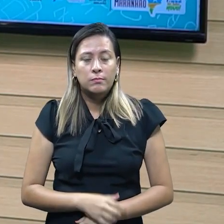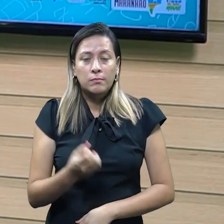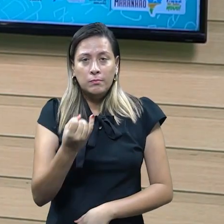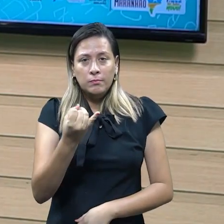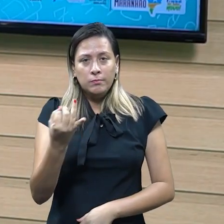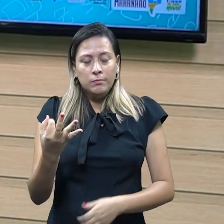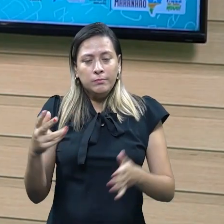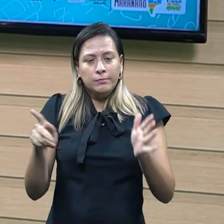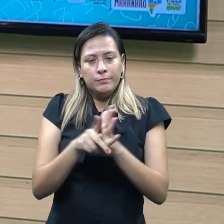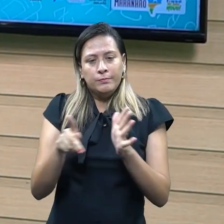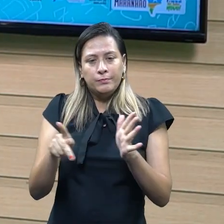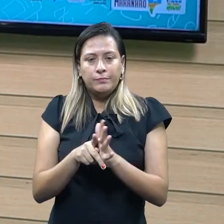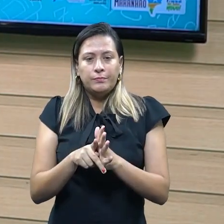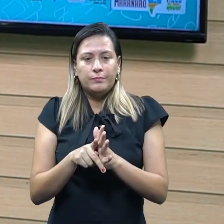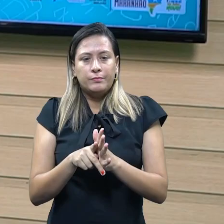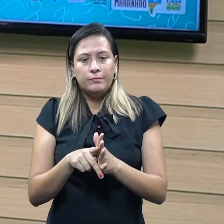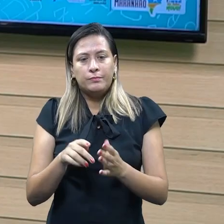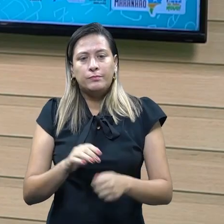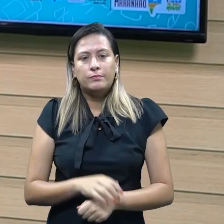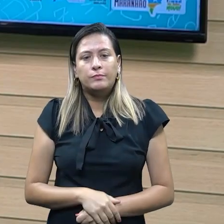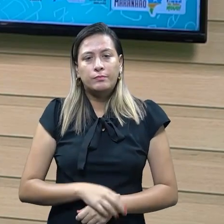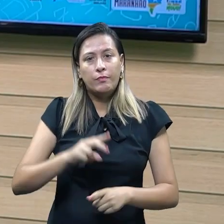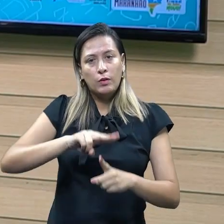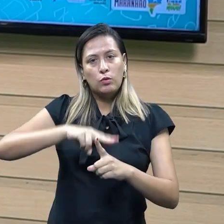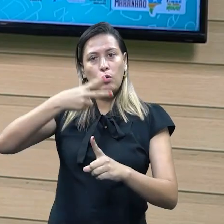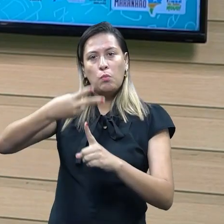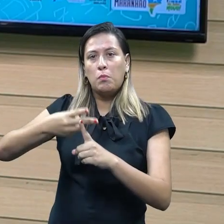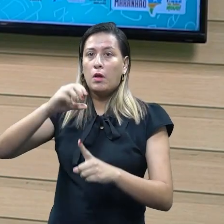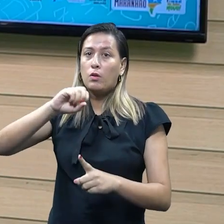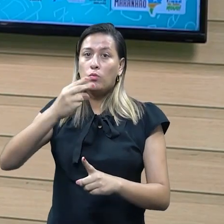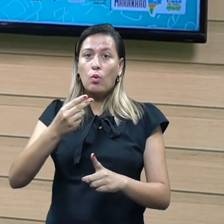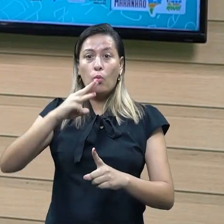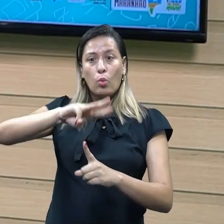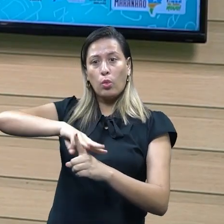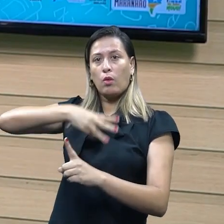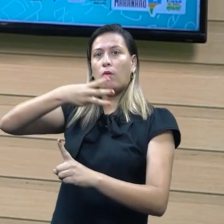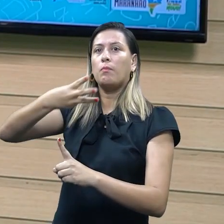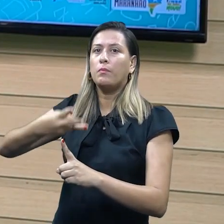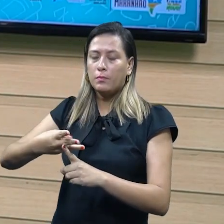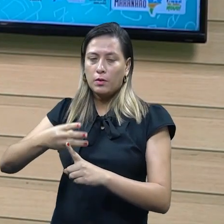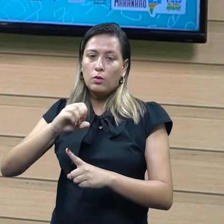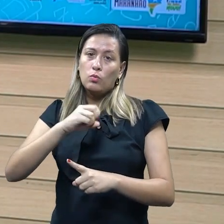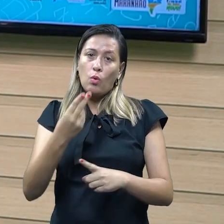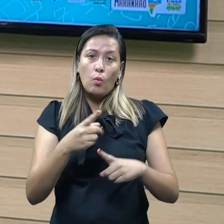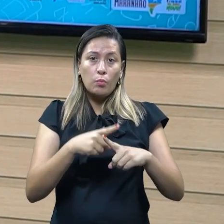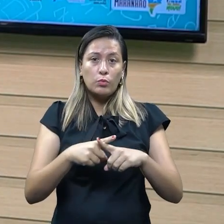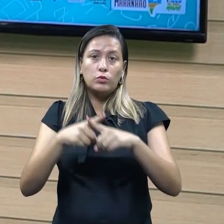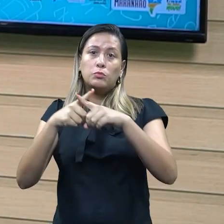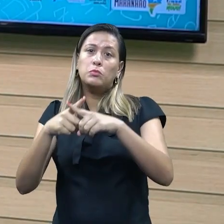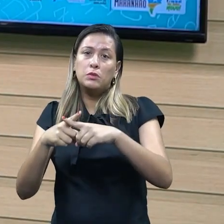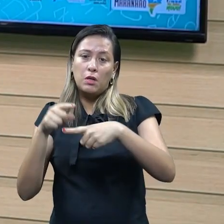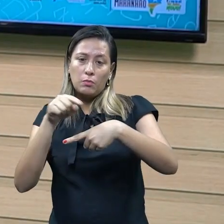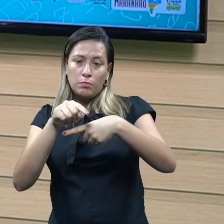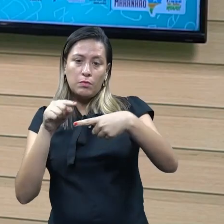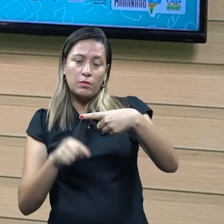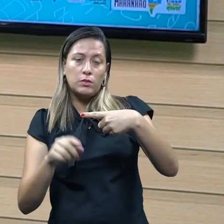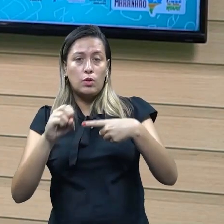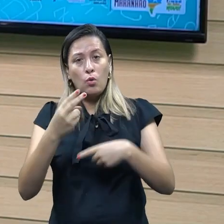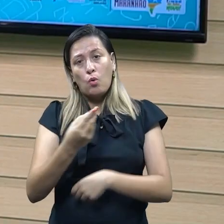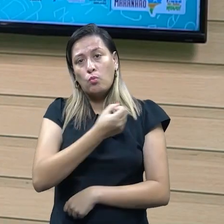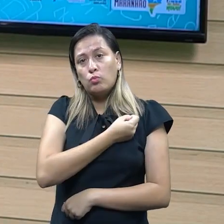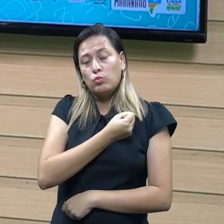número específico, que seja dobrado, triplicado ou ainda multiplicado por um número